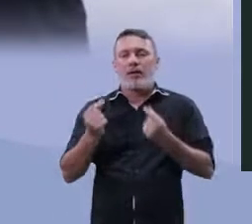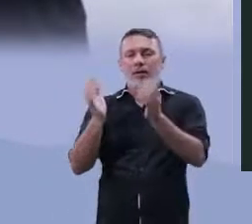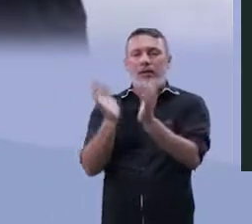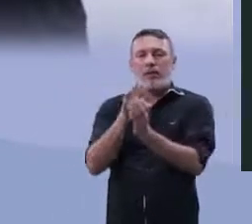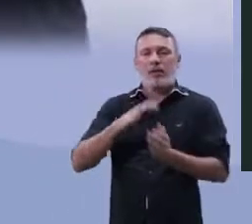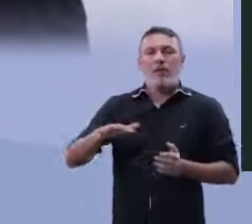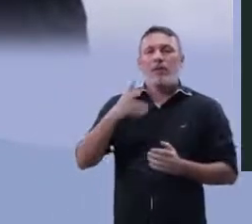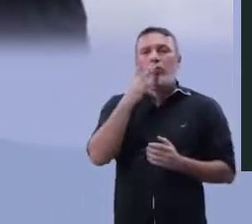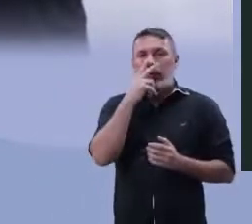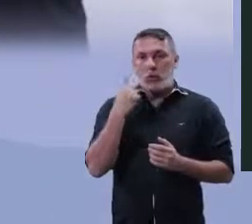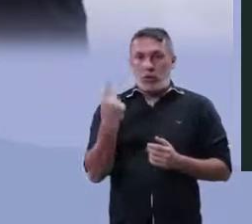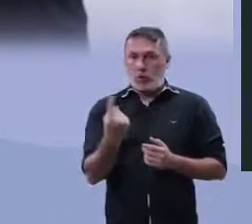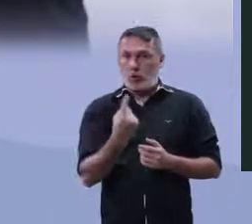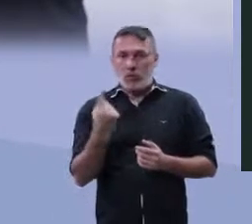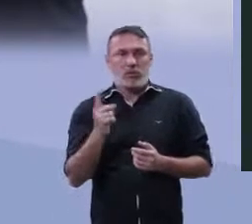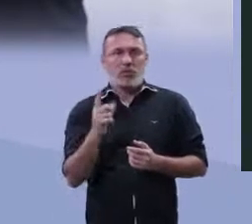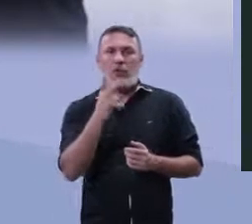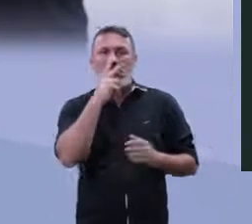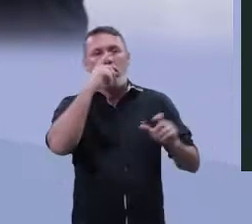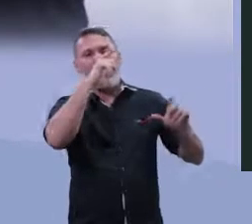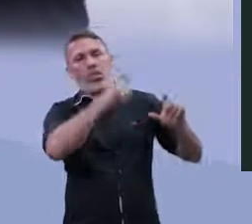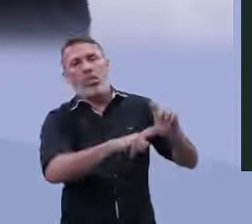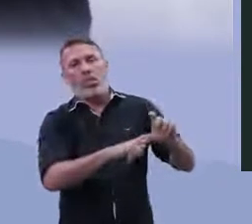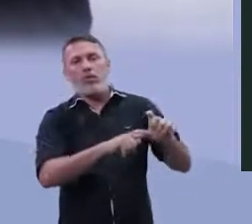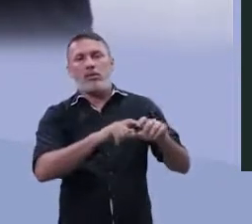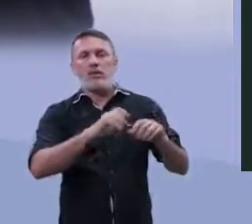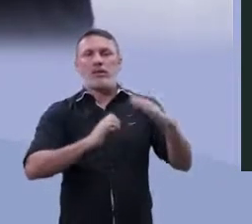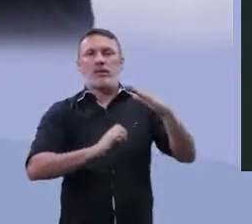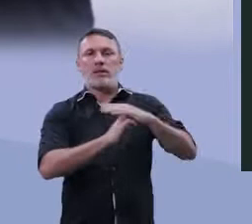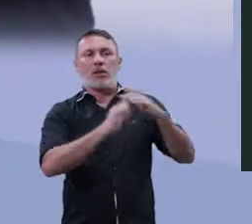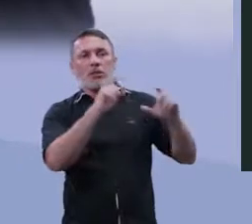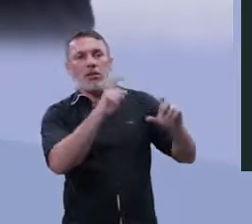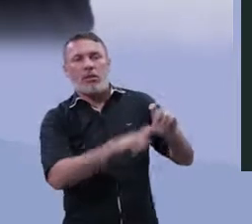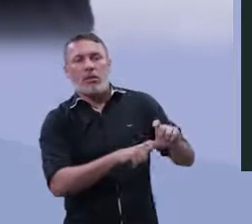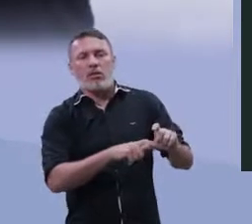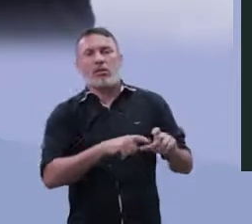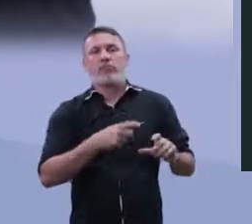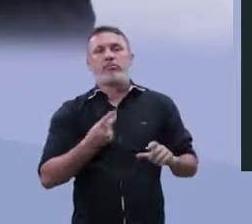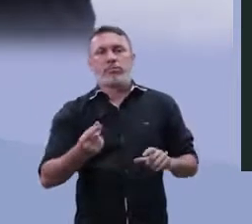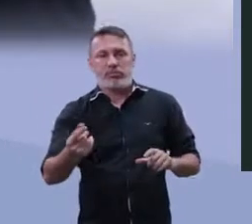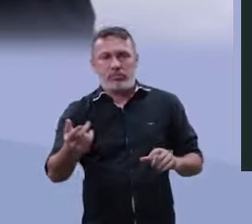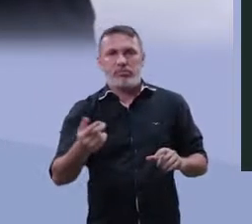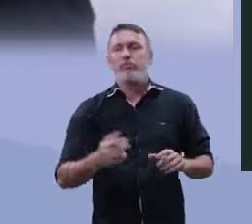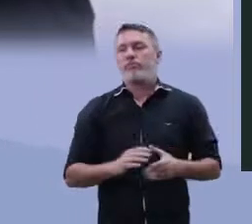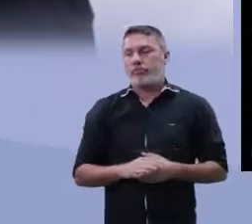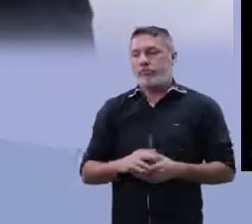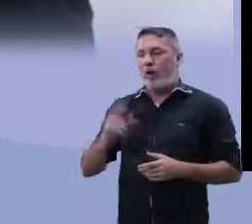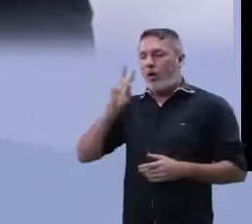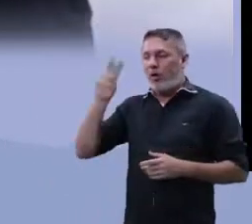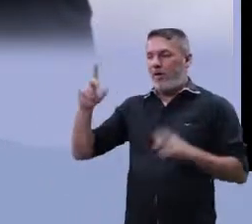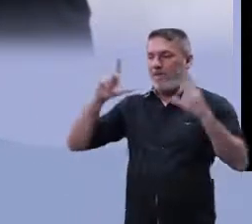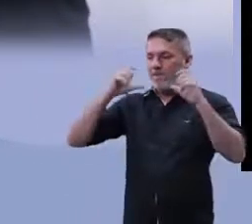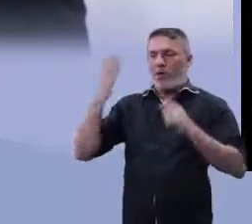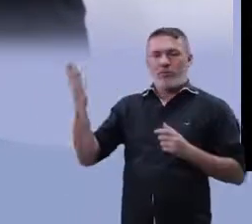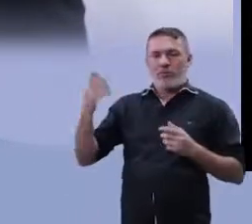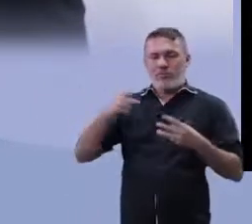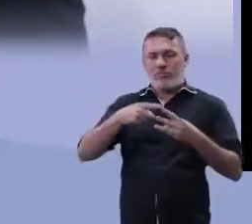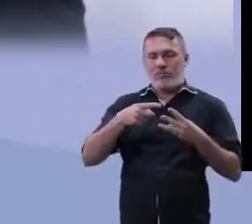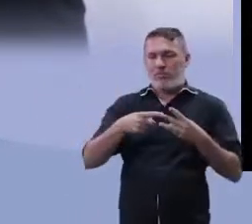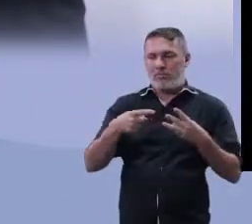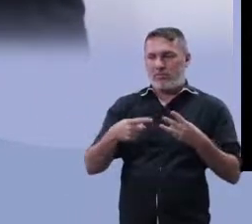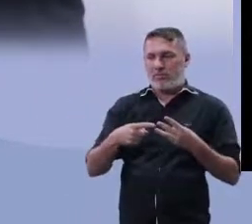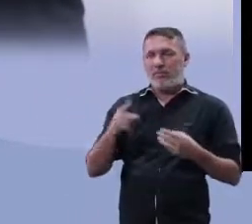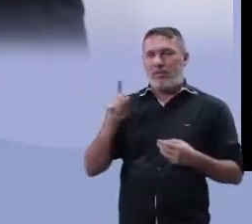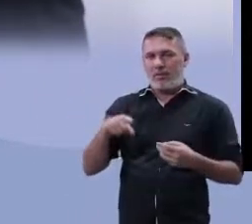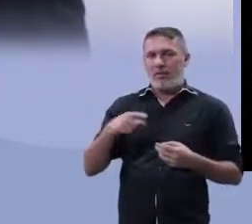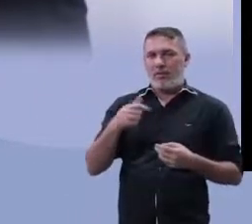Holanda, ela vai se juntar, ela vai se pendurar no Estado para poder funcionar enquanto tal. E aí eu tenho a foto dos